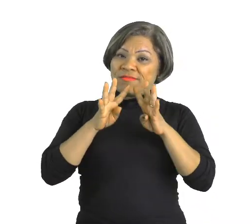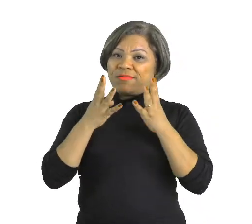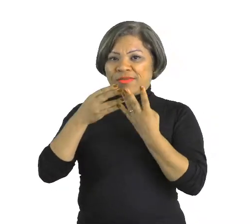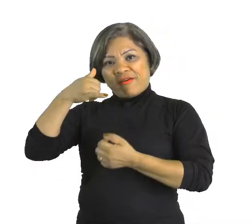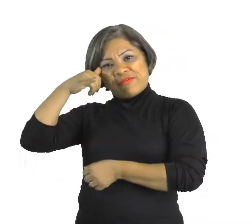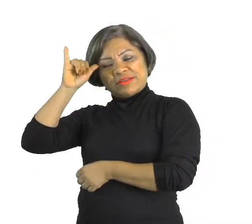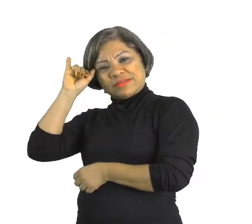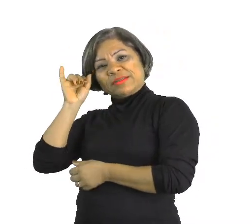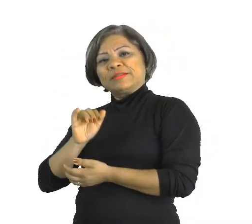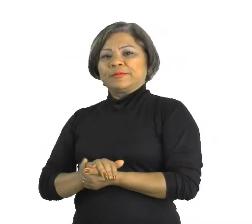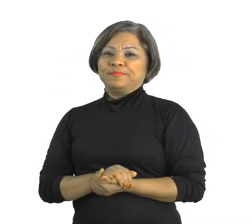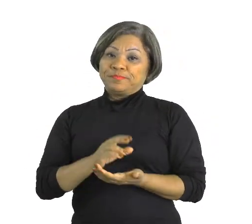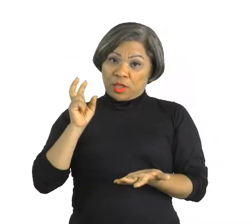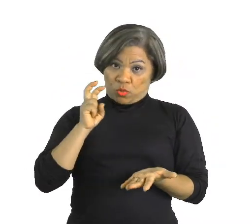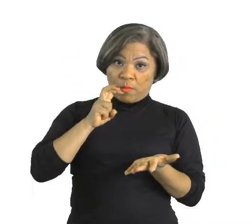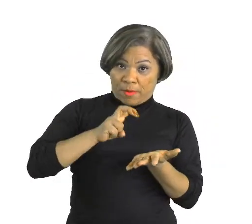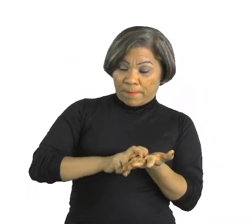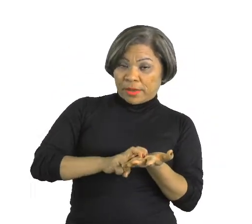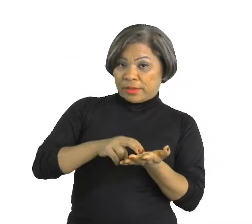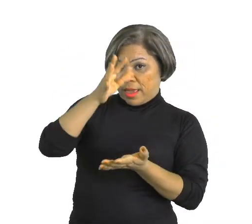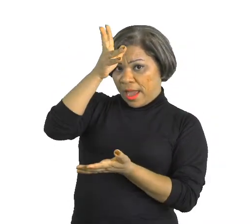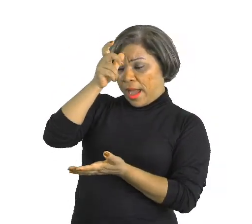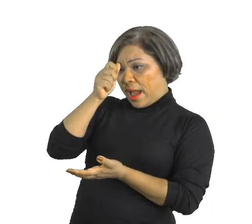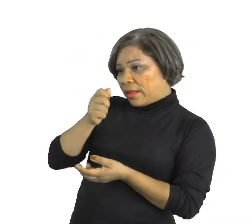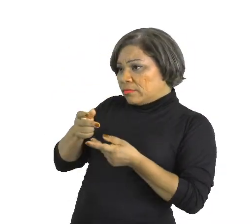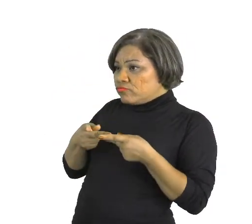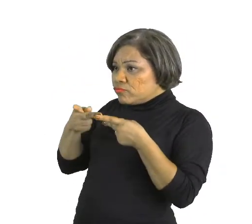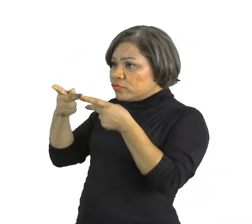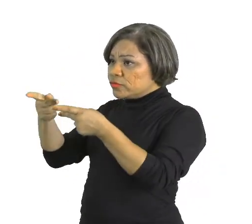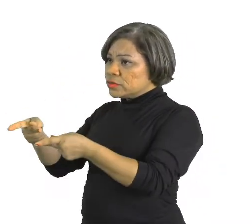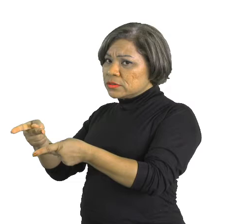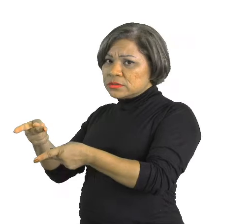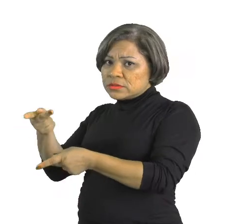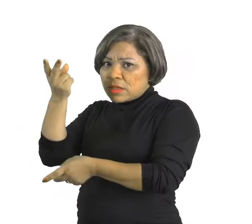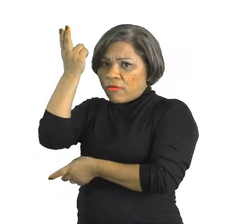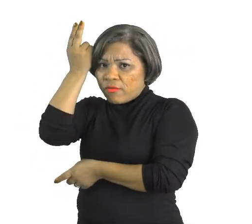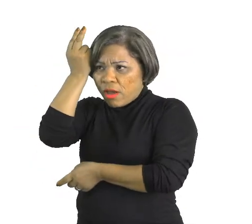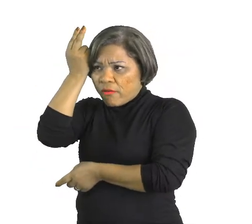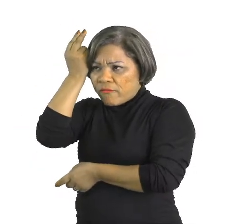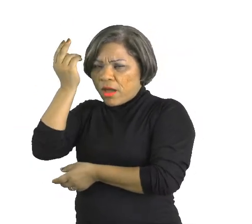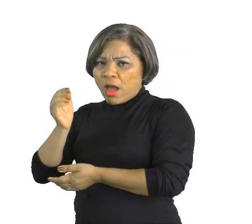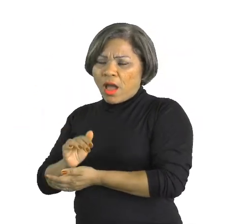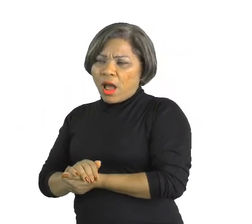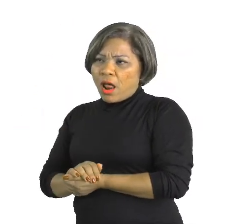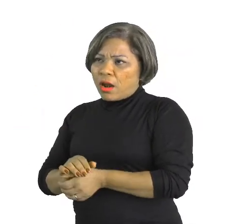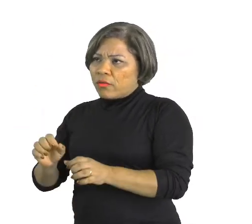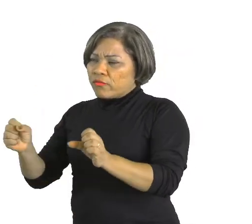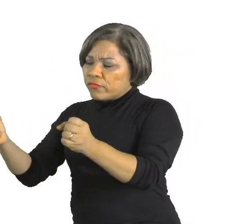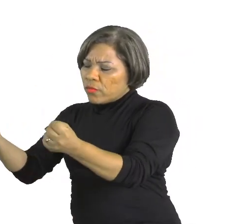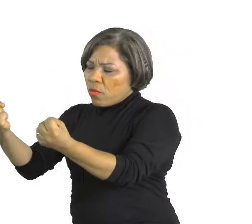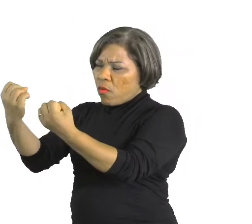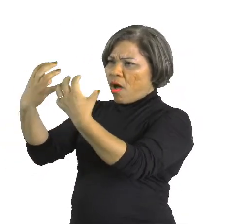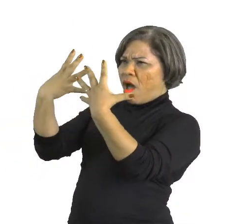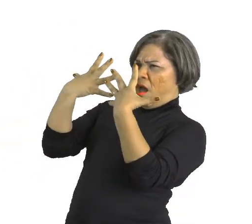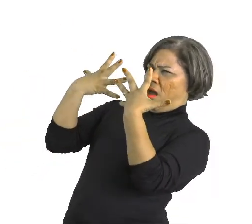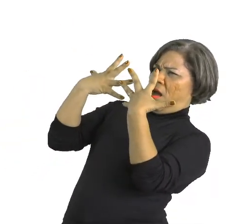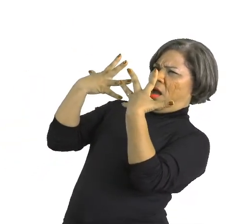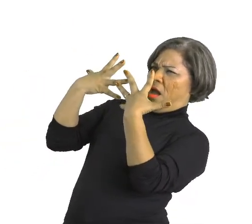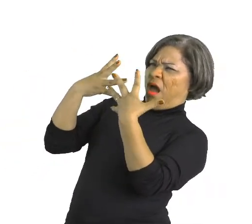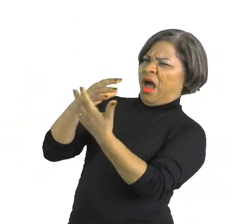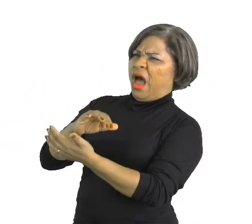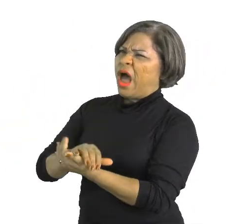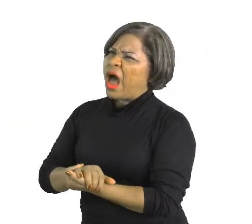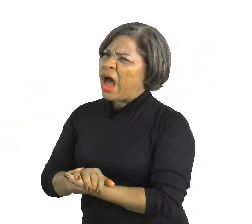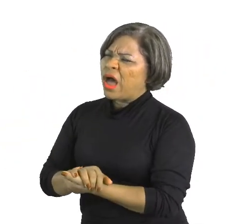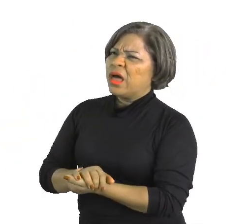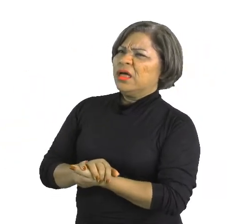o cavalo, ficou ofuscada por uma luz que brilhava por entre o feno.